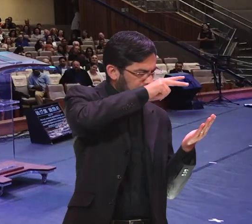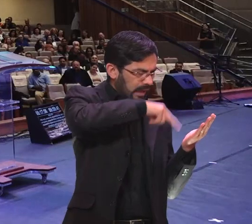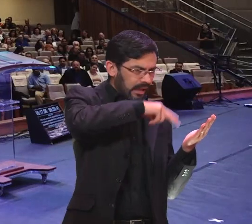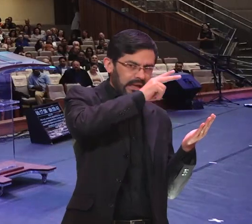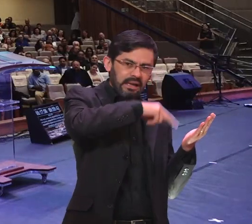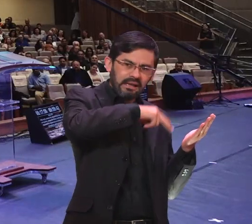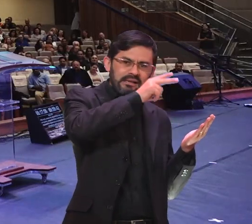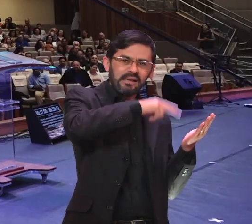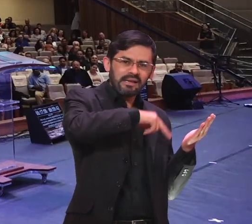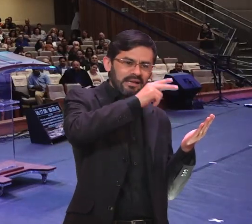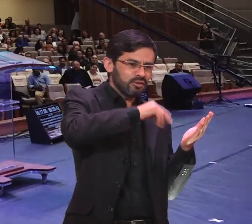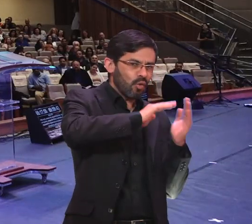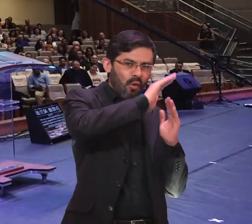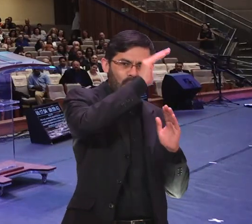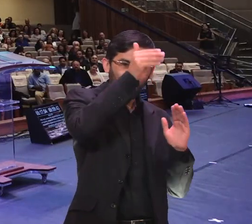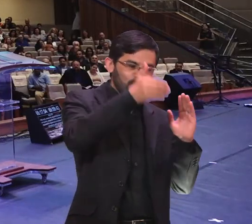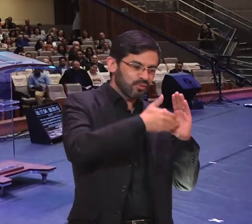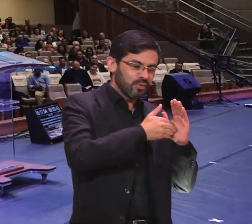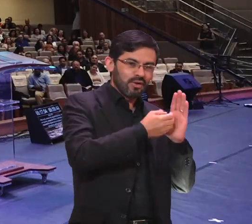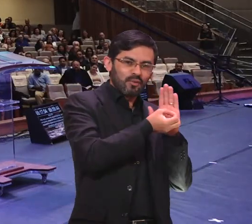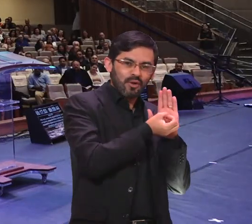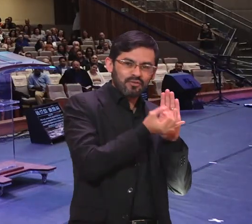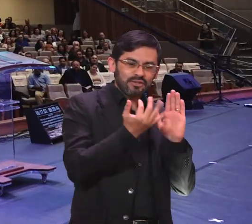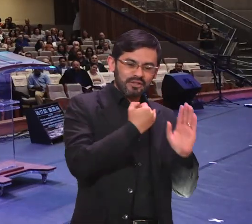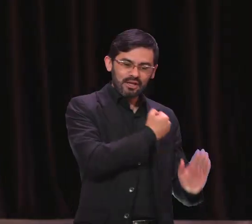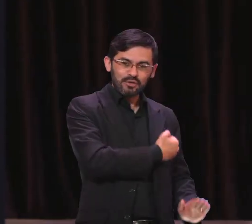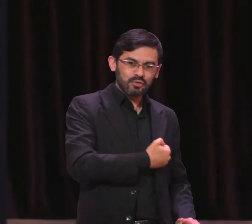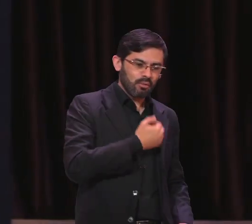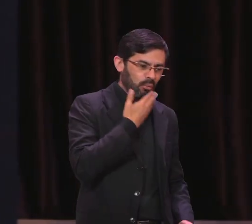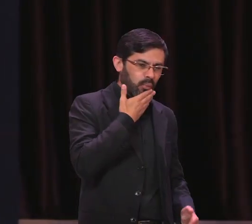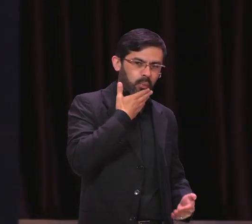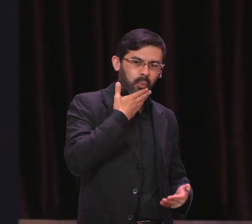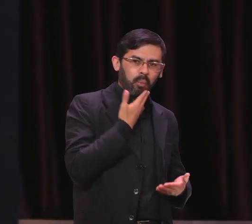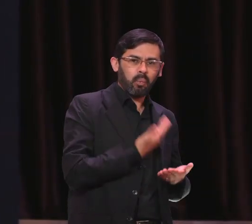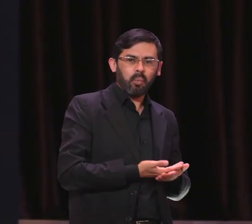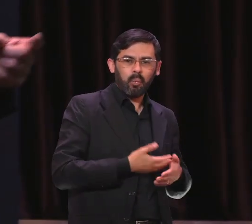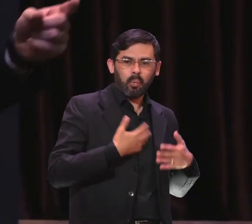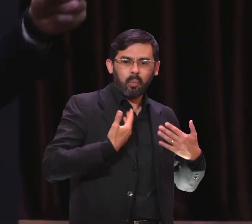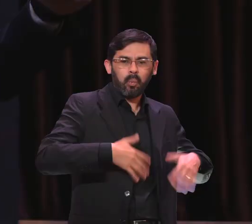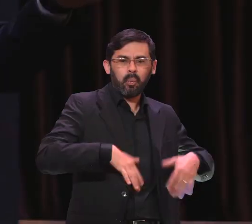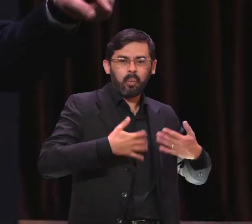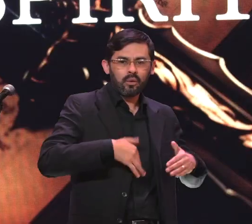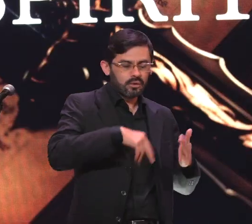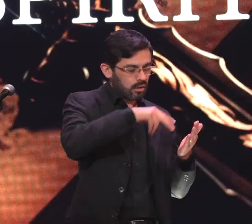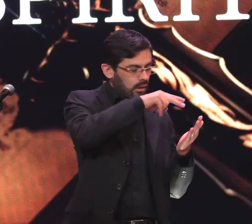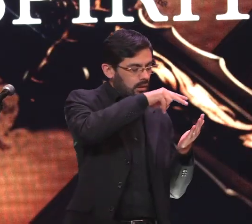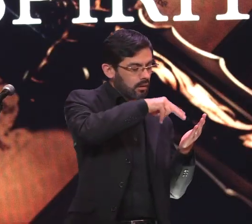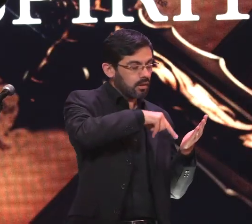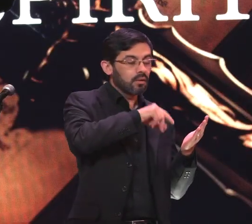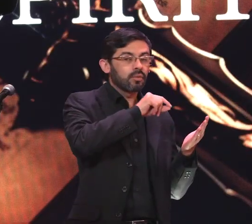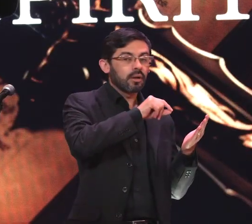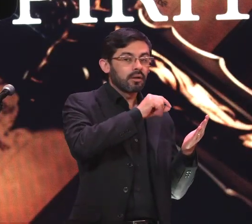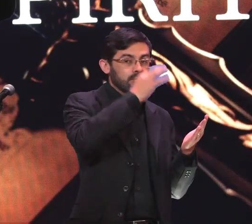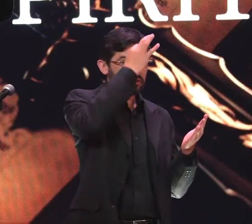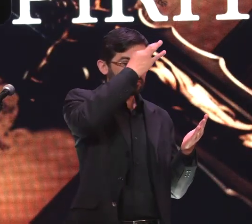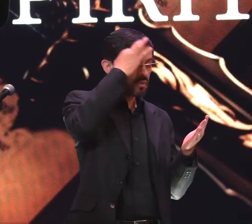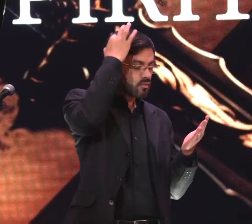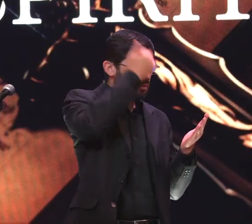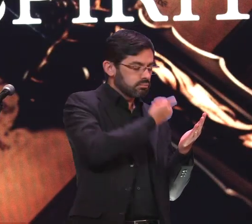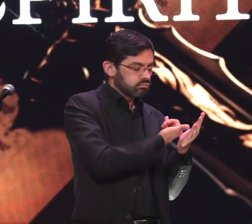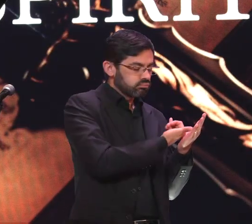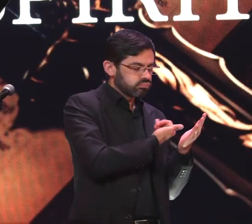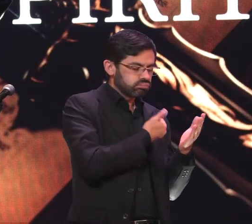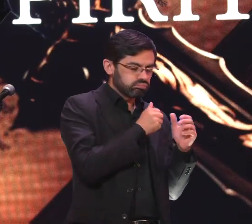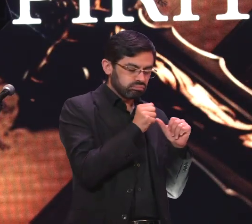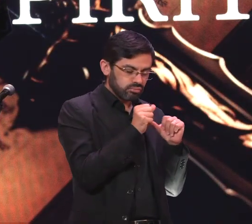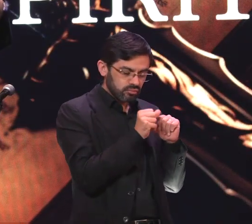de João inteiro. E ele ficou impressionado. E enquanto ele lia a palavra, o Espírito trabalhava